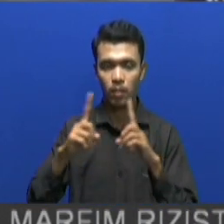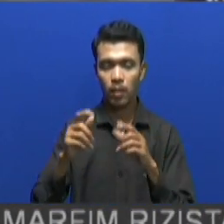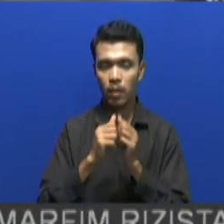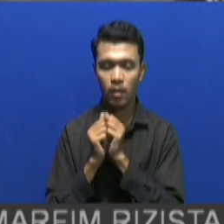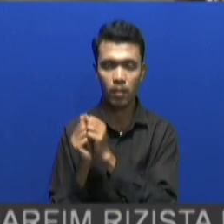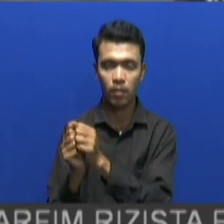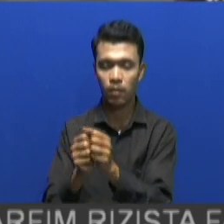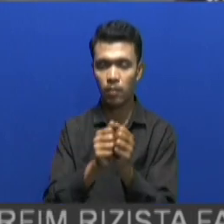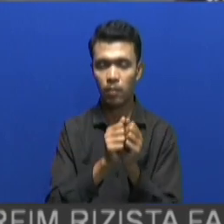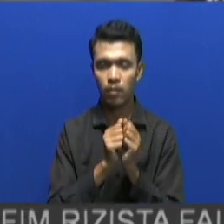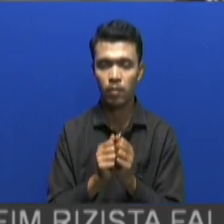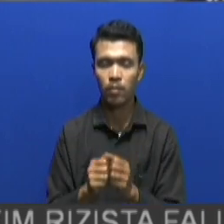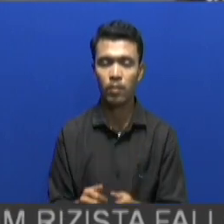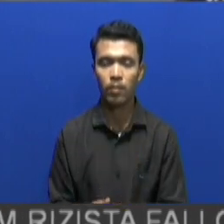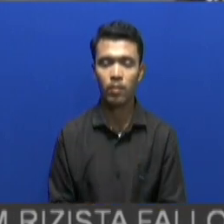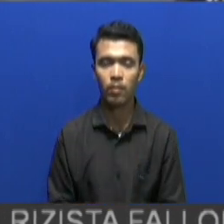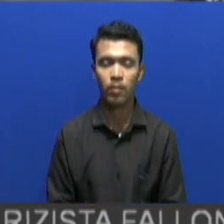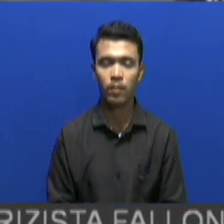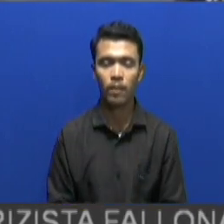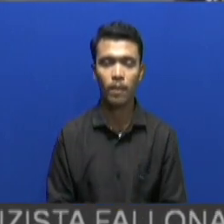hu si nação sercelo.